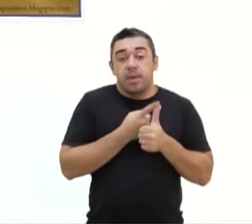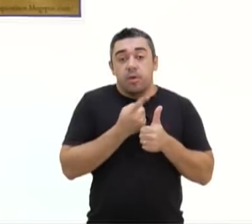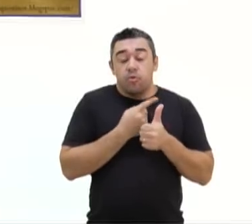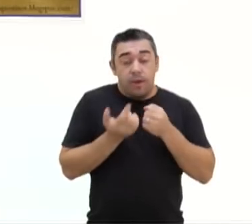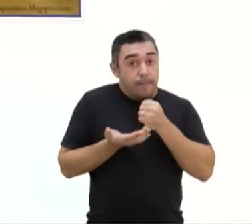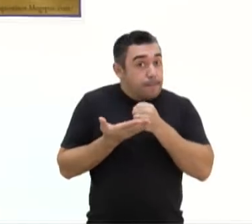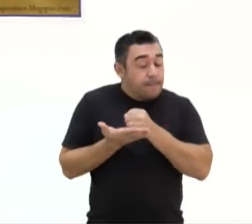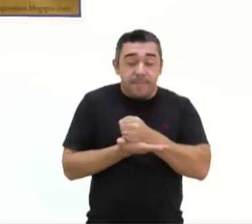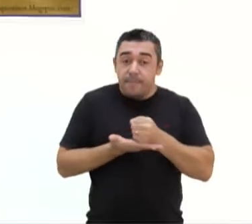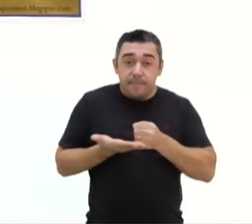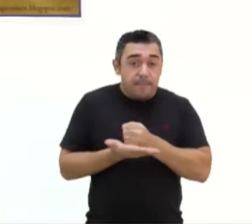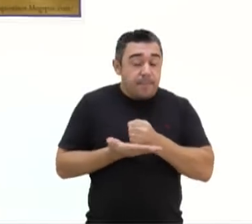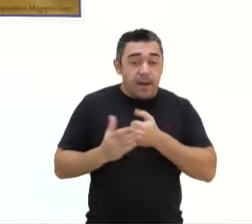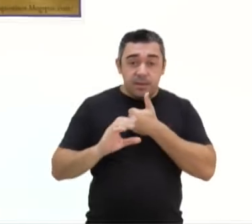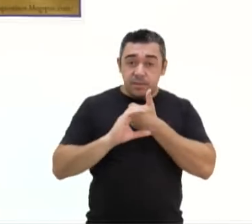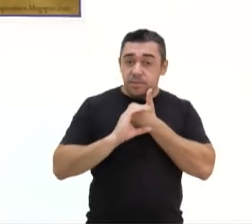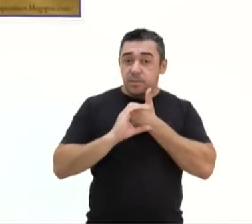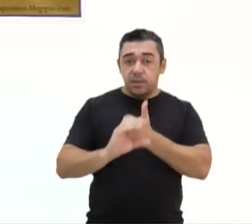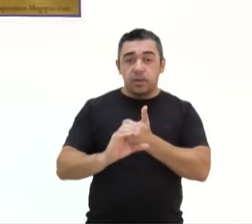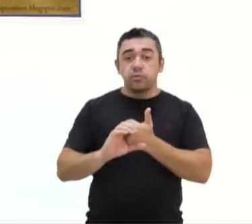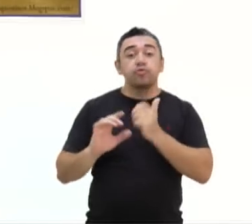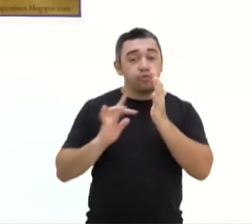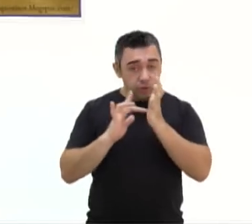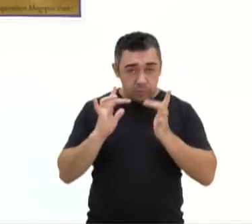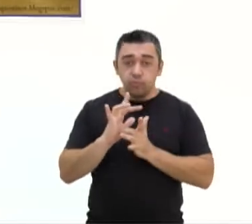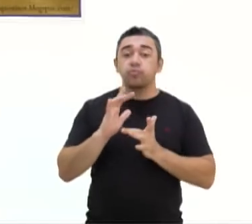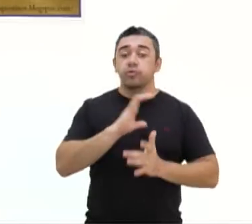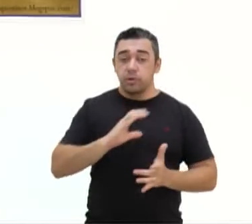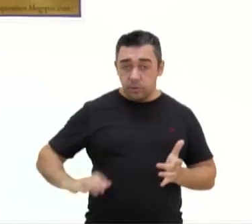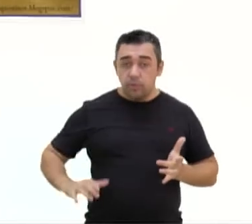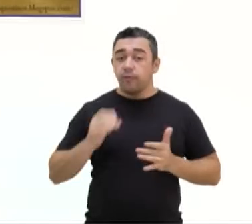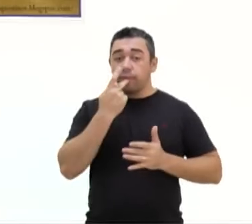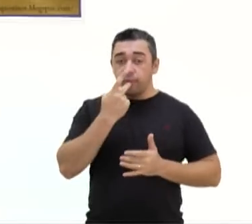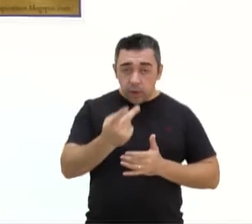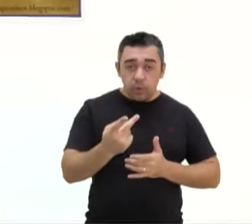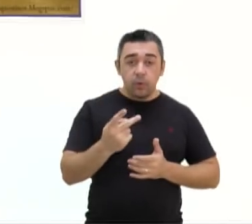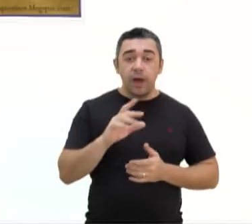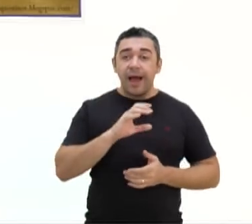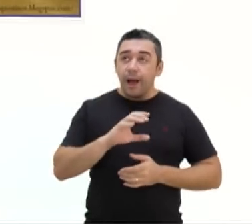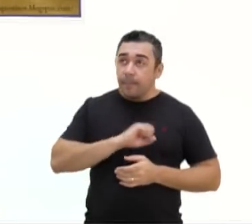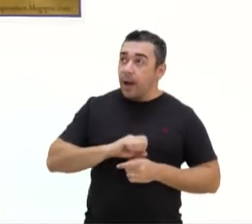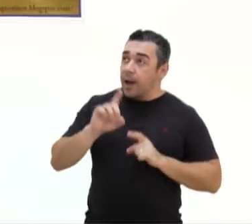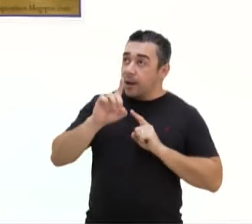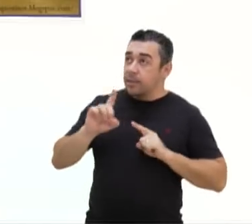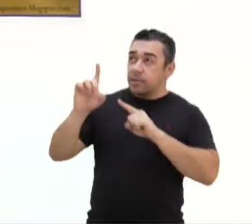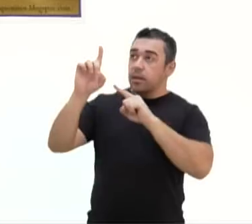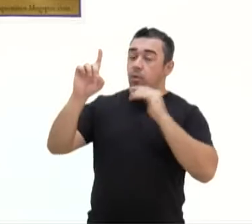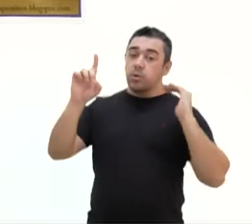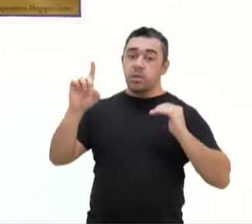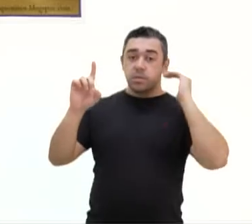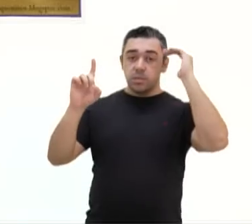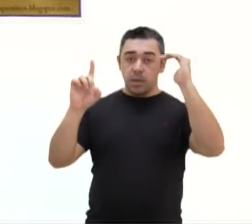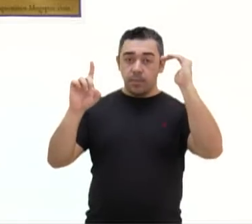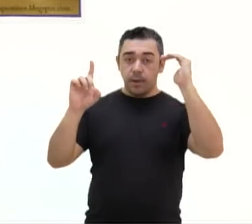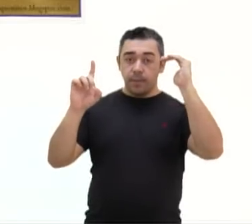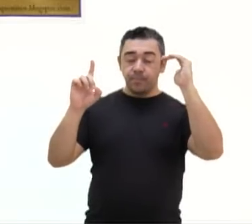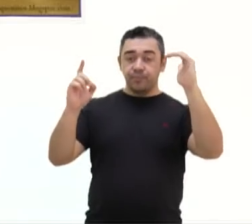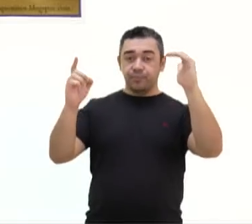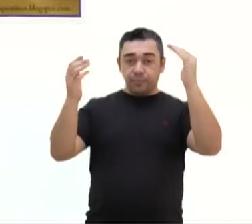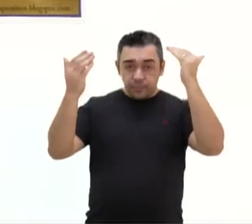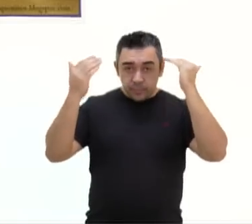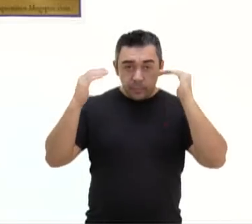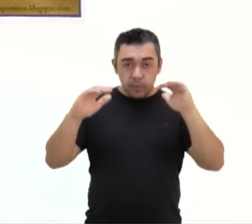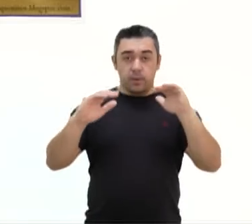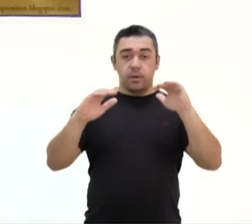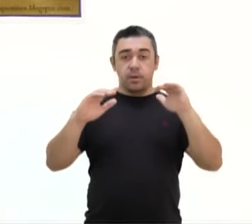base da doutrina de Cristo, inclusive citado por ele em outros momentos. Amar a Deus sobre todas as coisas, e olha que detalhe, aonde que está